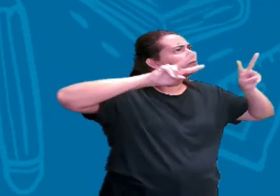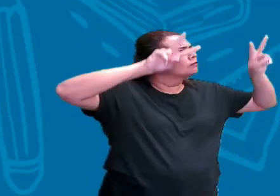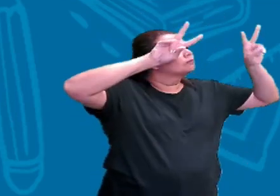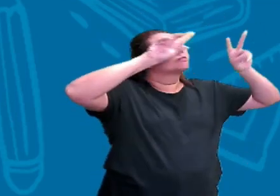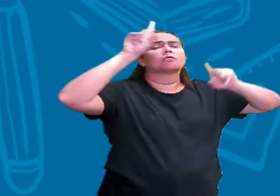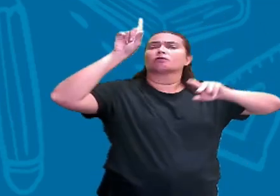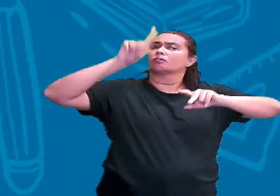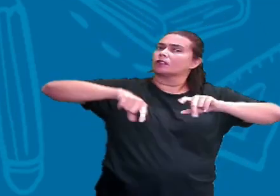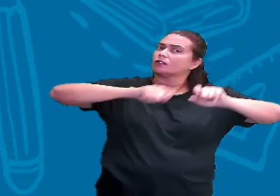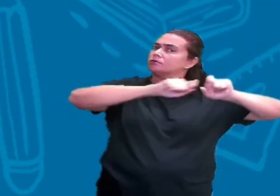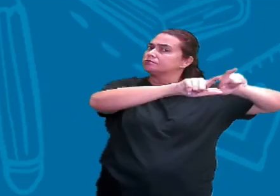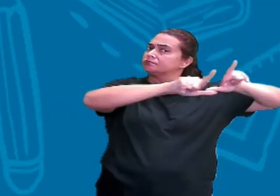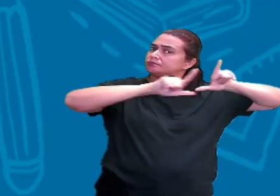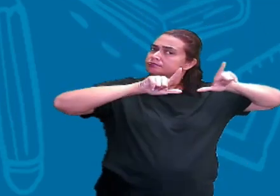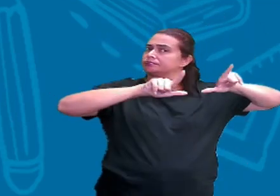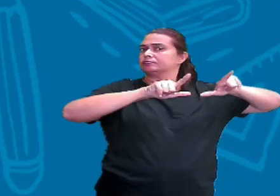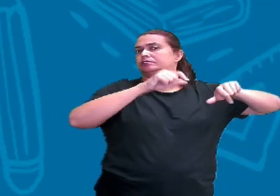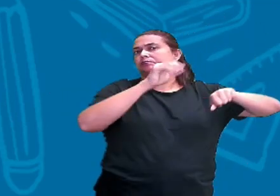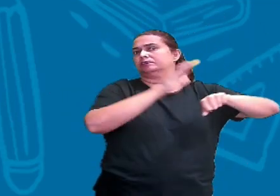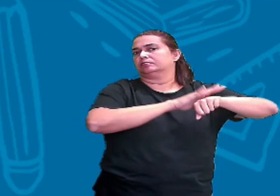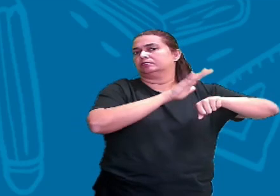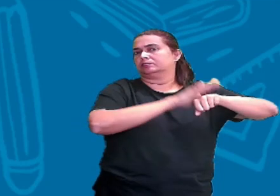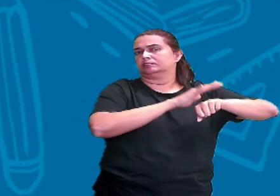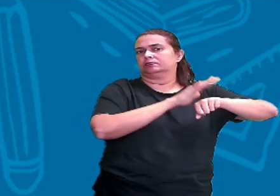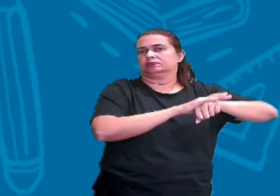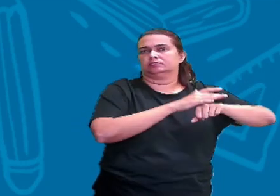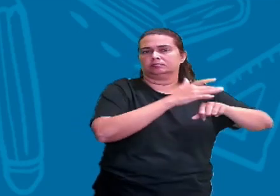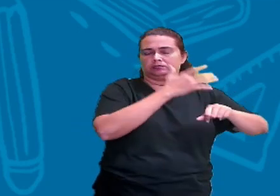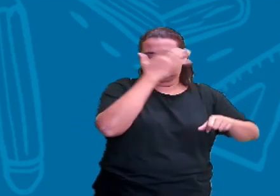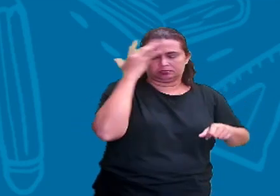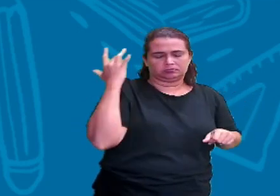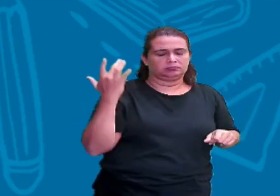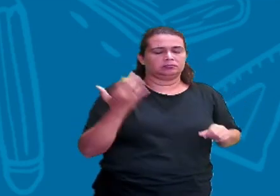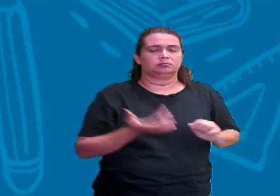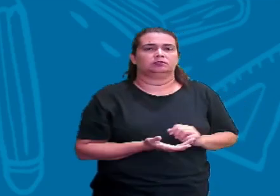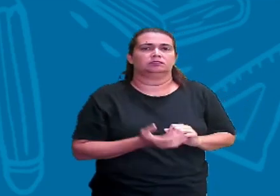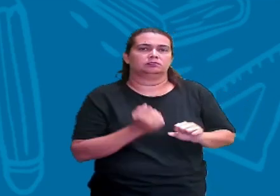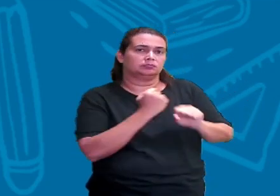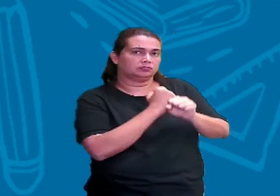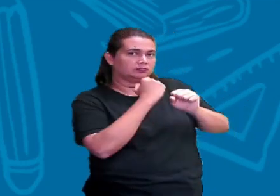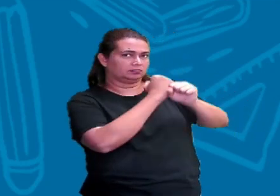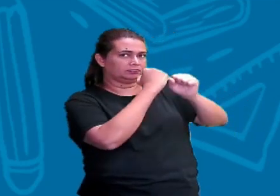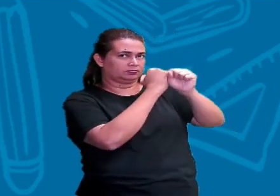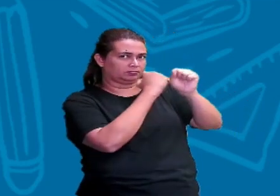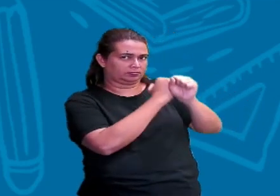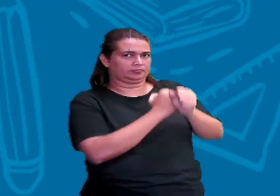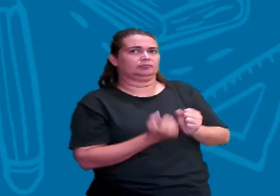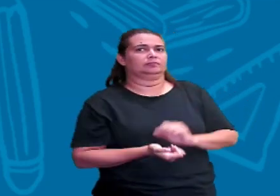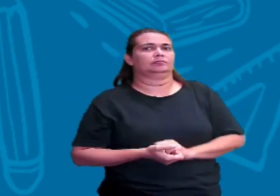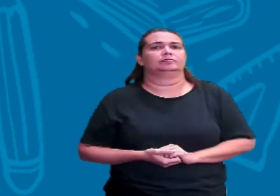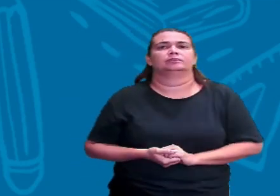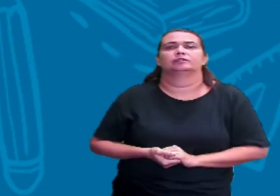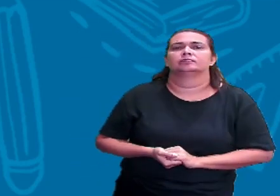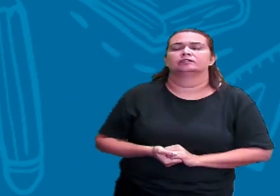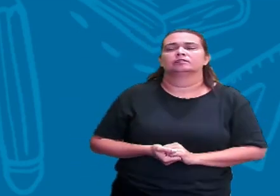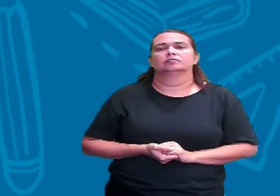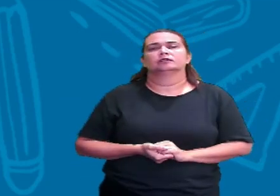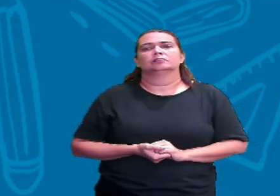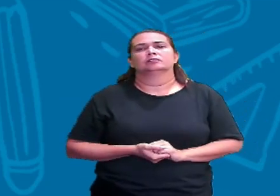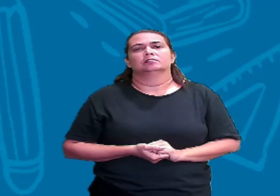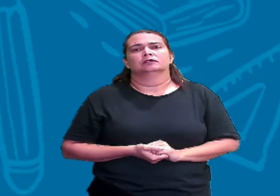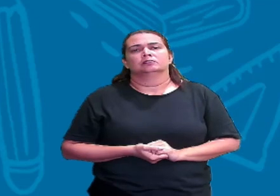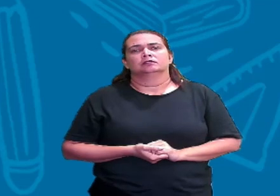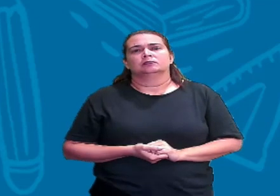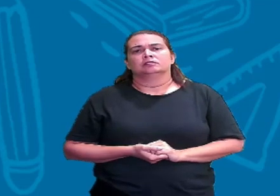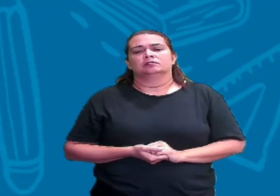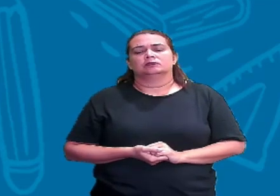dali faz parte, é uma paisagem, não deixa de ser paisagem, mas é uma paisagem humanizada, construída pelo homem,